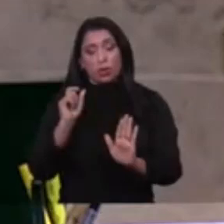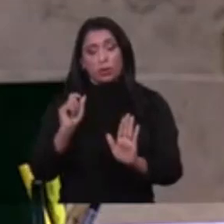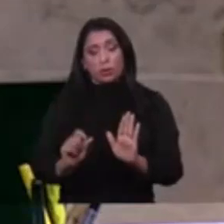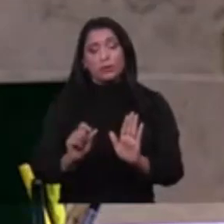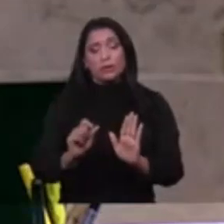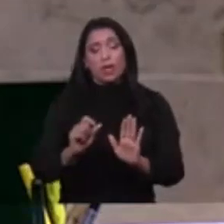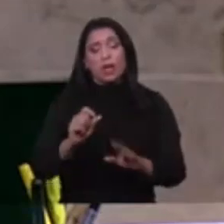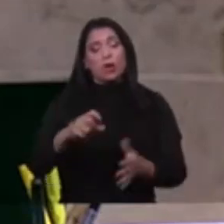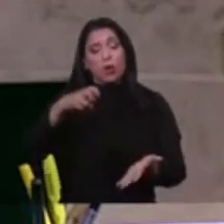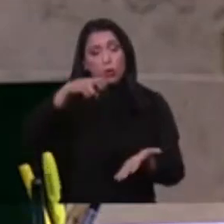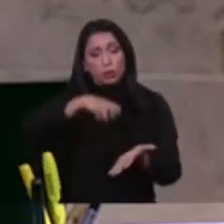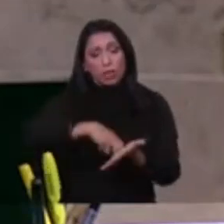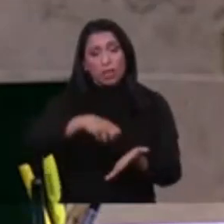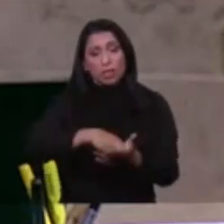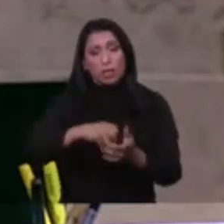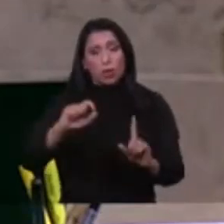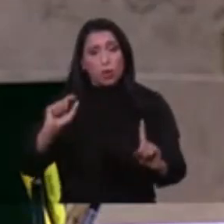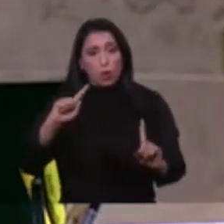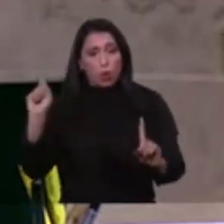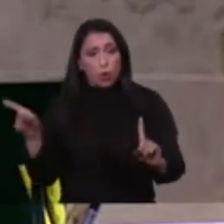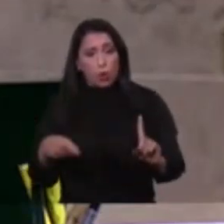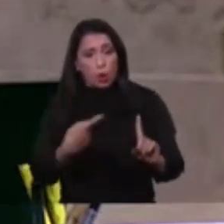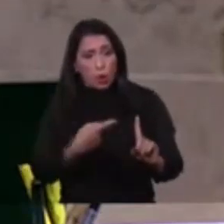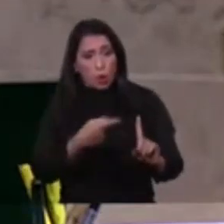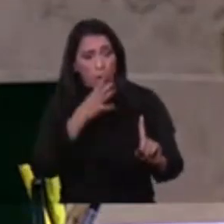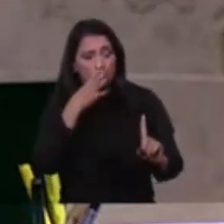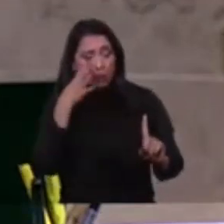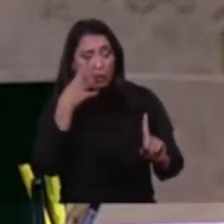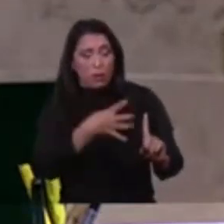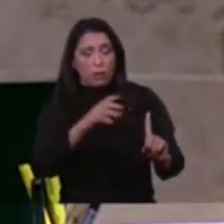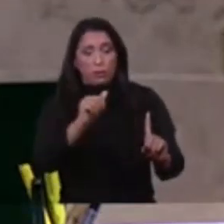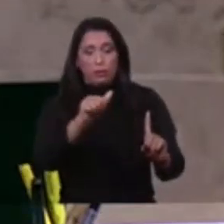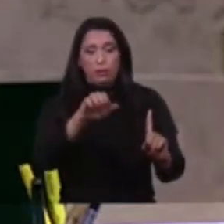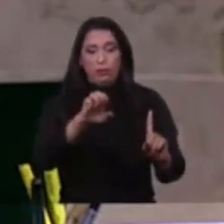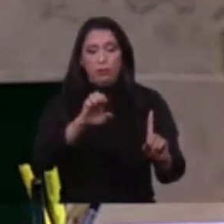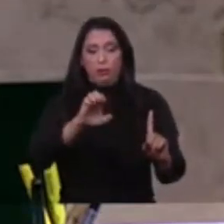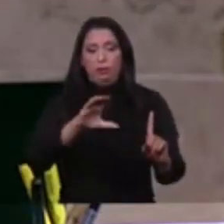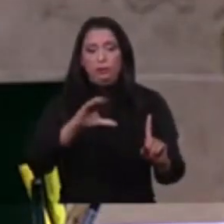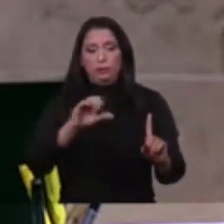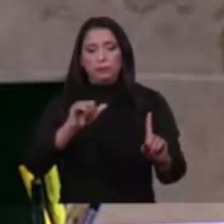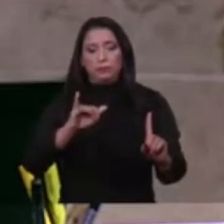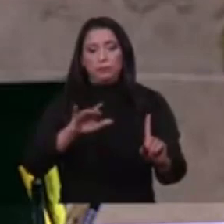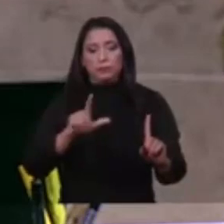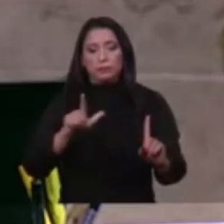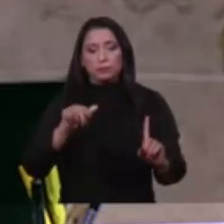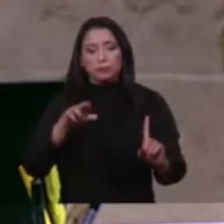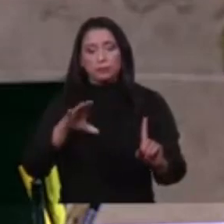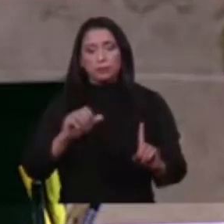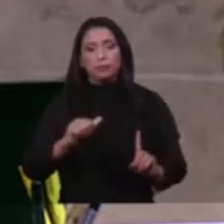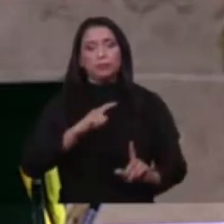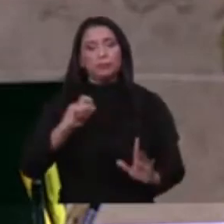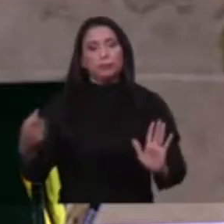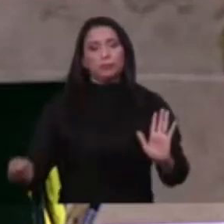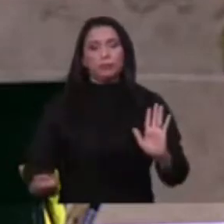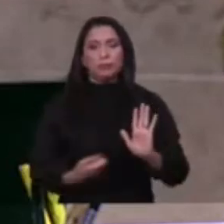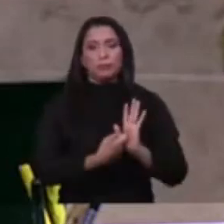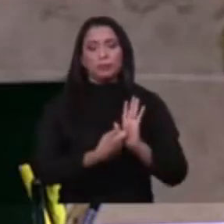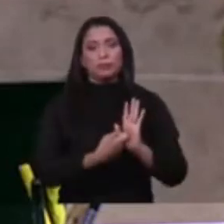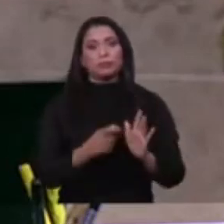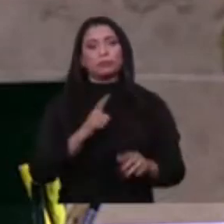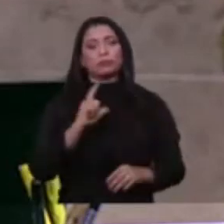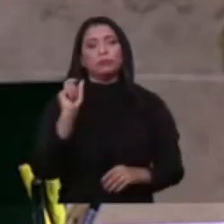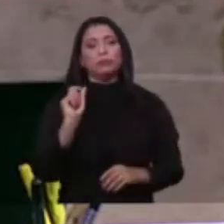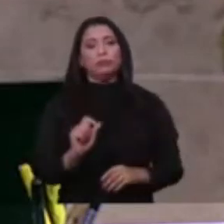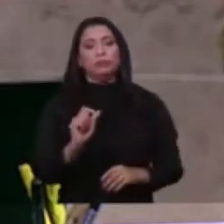condenatório em desfavor de Aécio Lúcio Costa Pereira. A denúncia atribuiu ao imputado as práticas